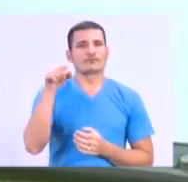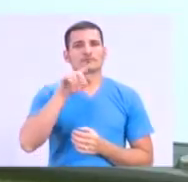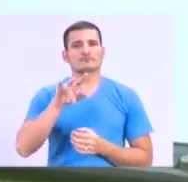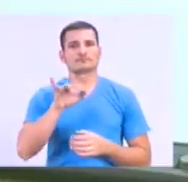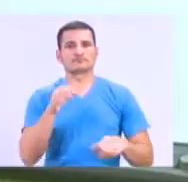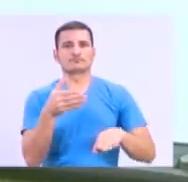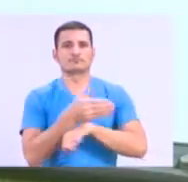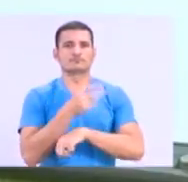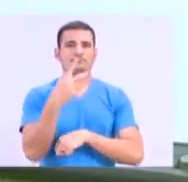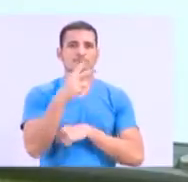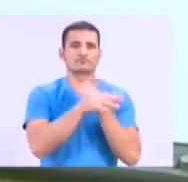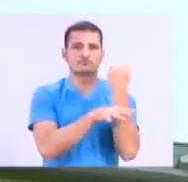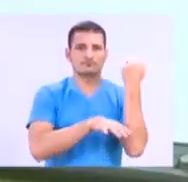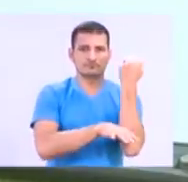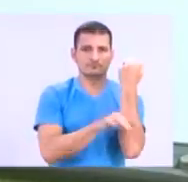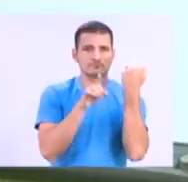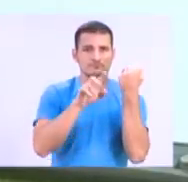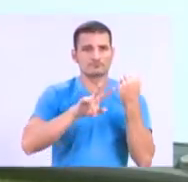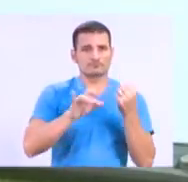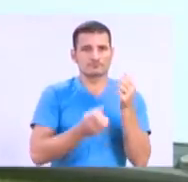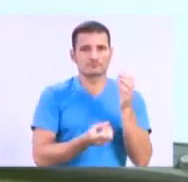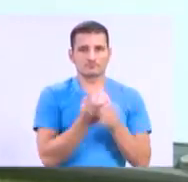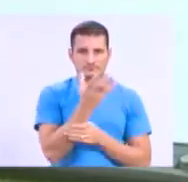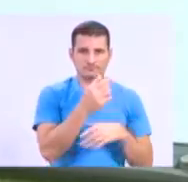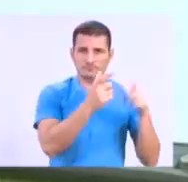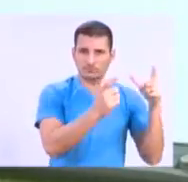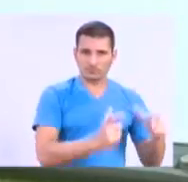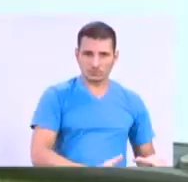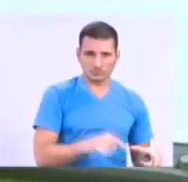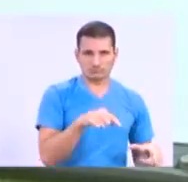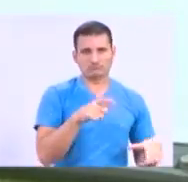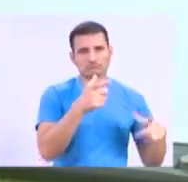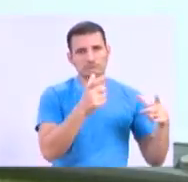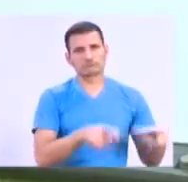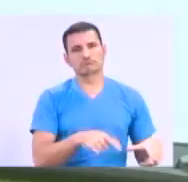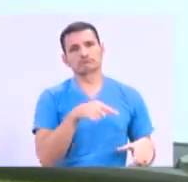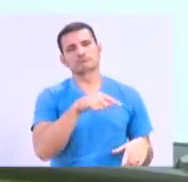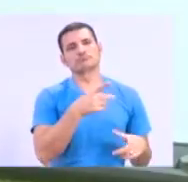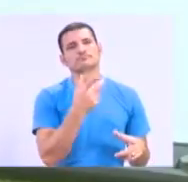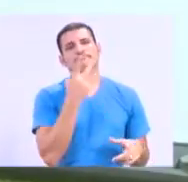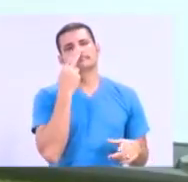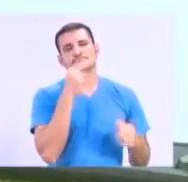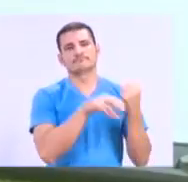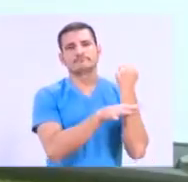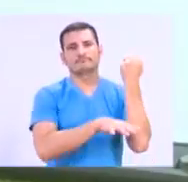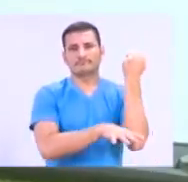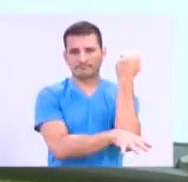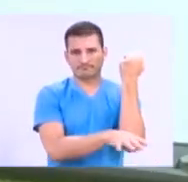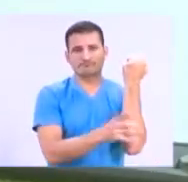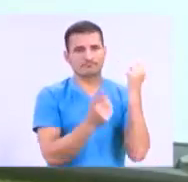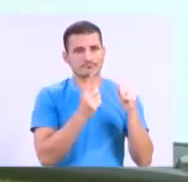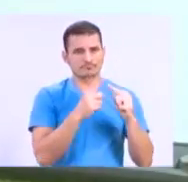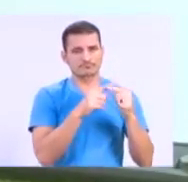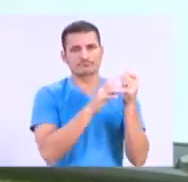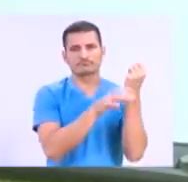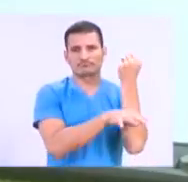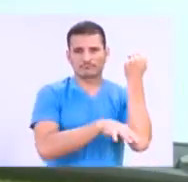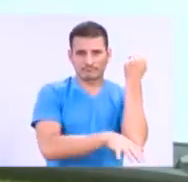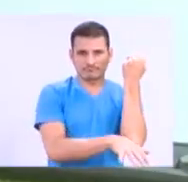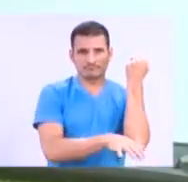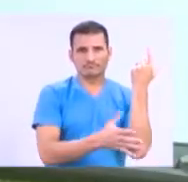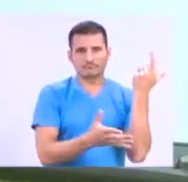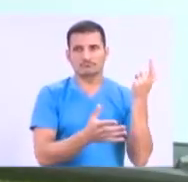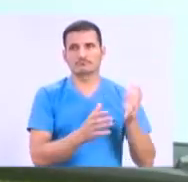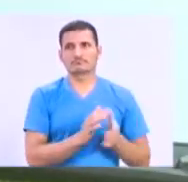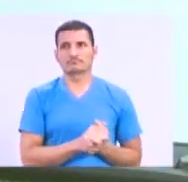seu servidor. Então você vai criar um ambiente local, como se fosse um servidor, né? Ao invés de ser um servidor